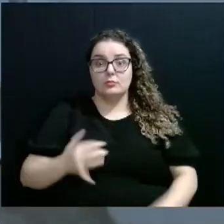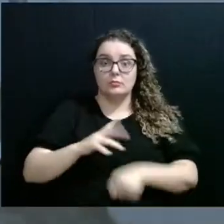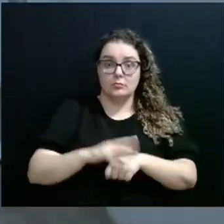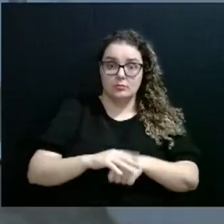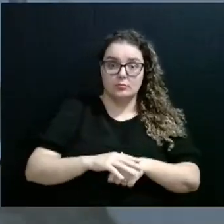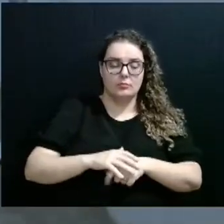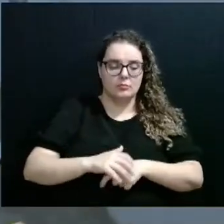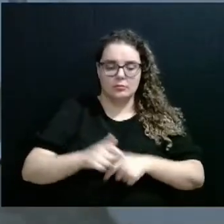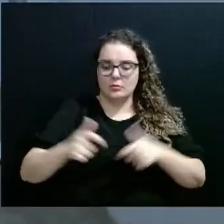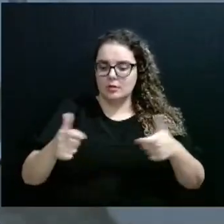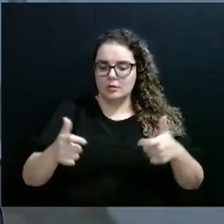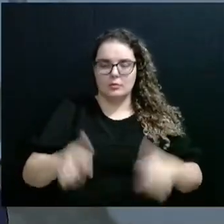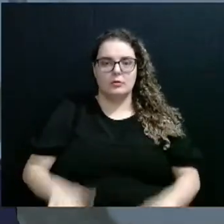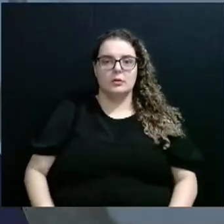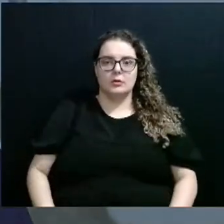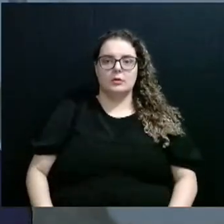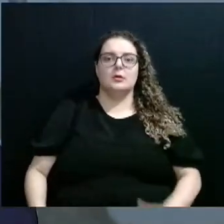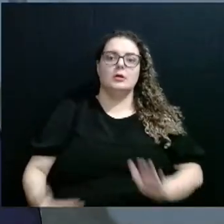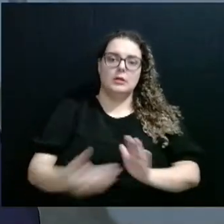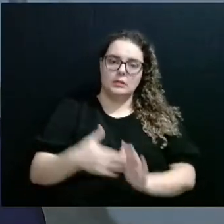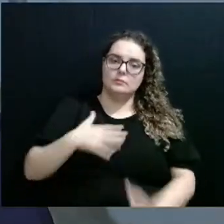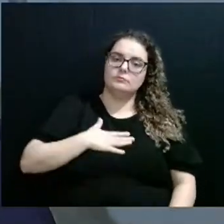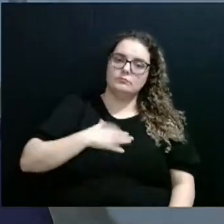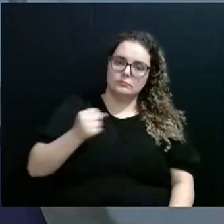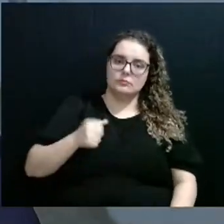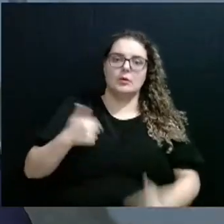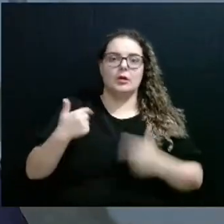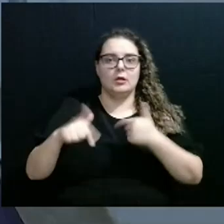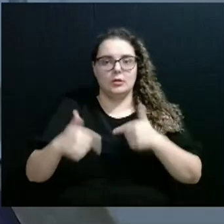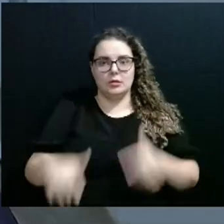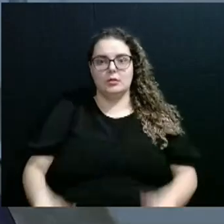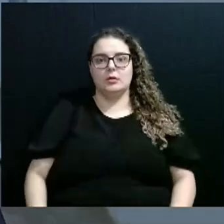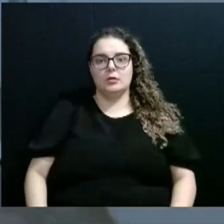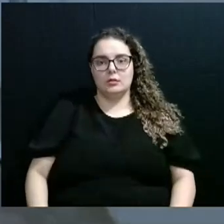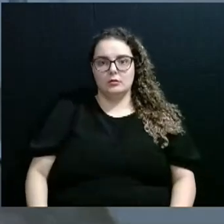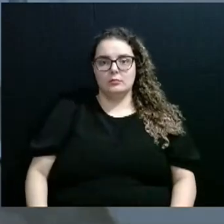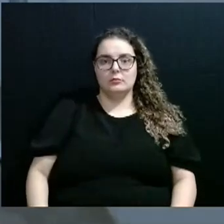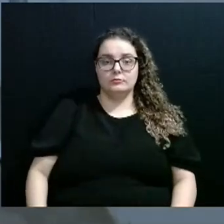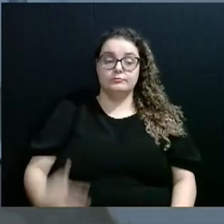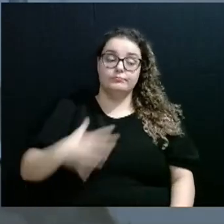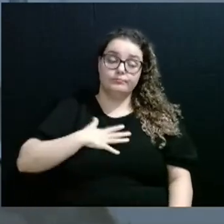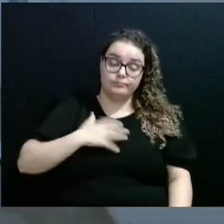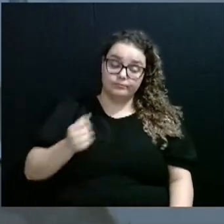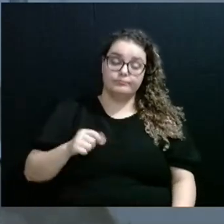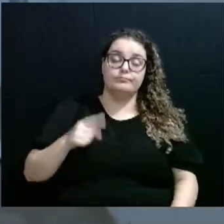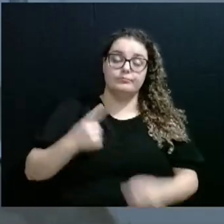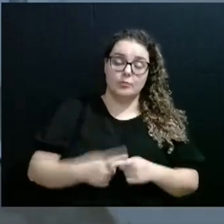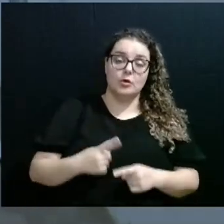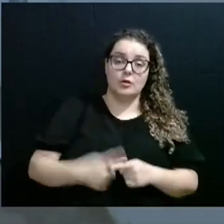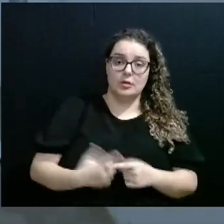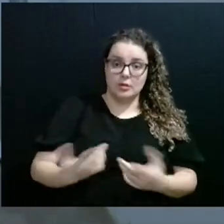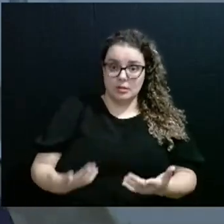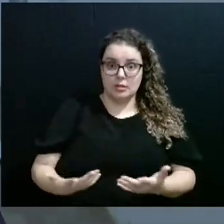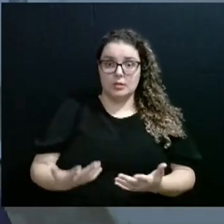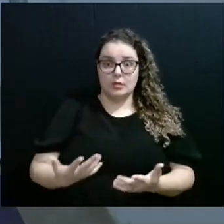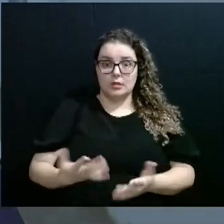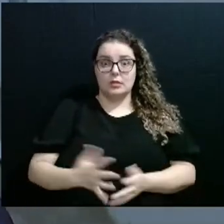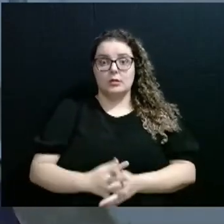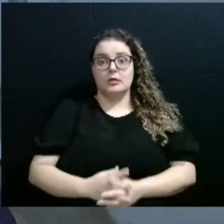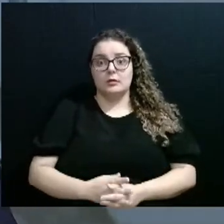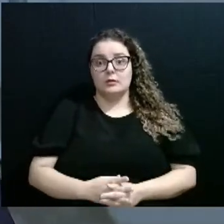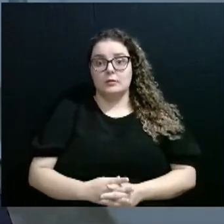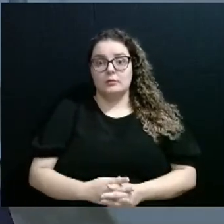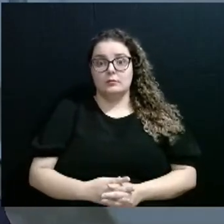até casos de suicídio de trabalhadores que acabam se matando pelo fato de terem a sua situação